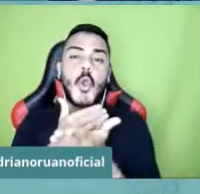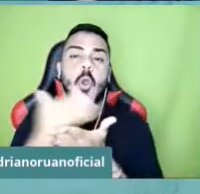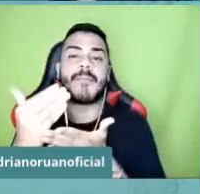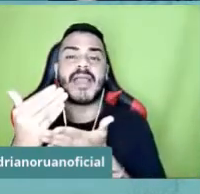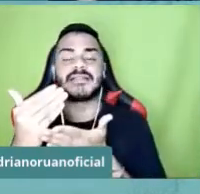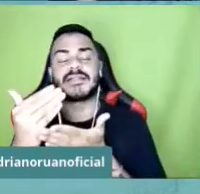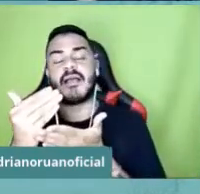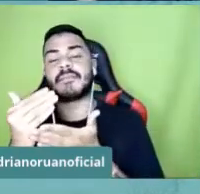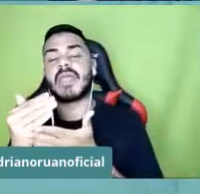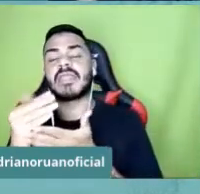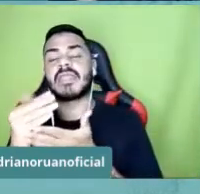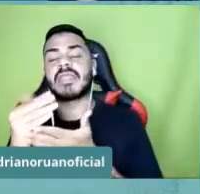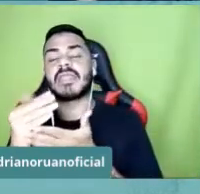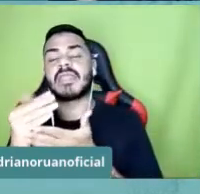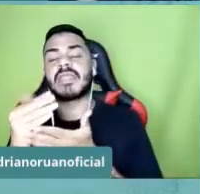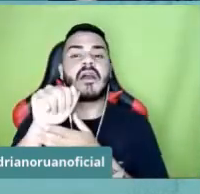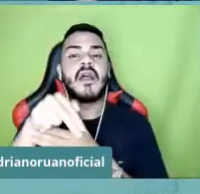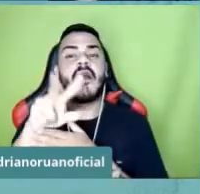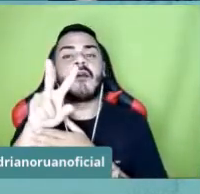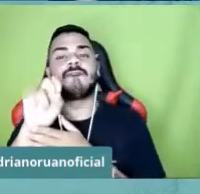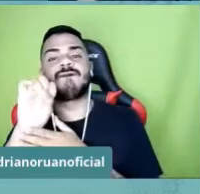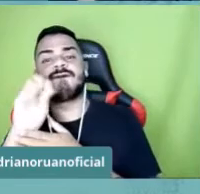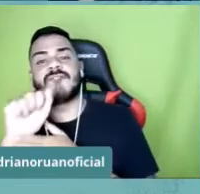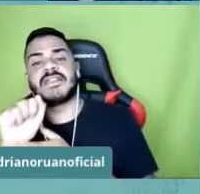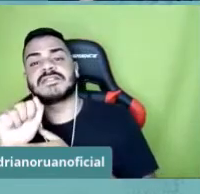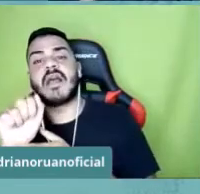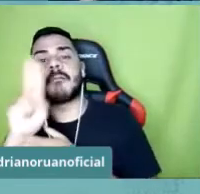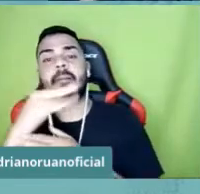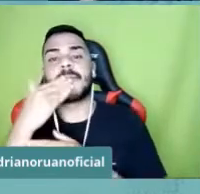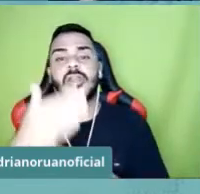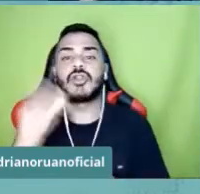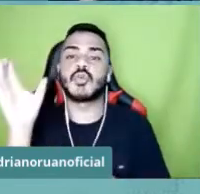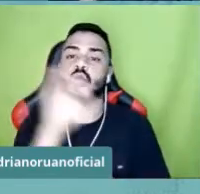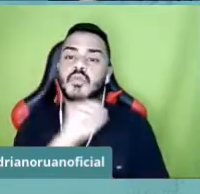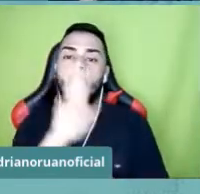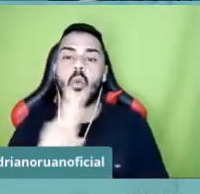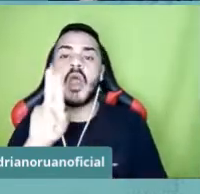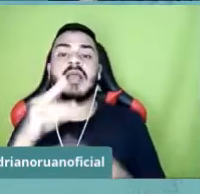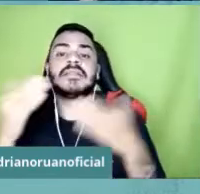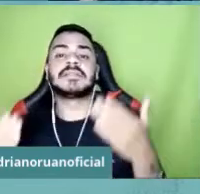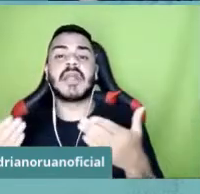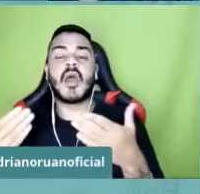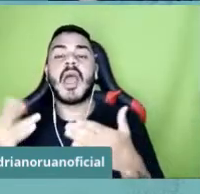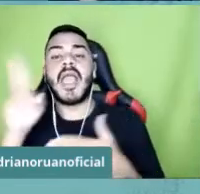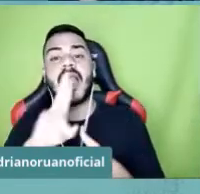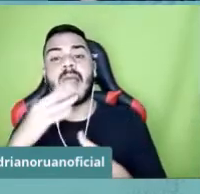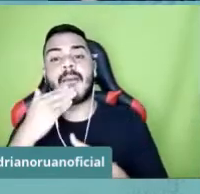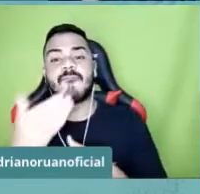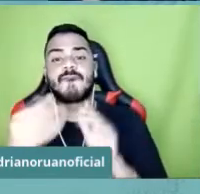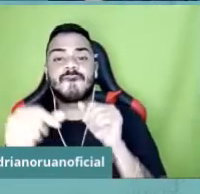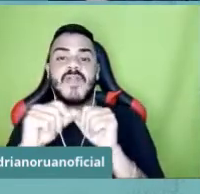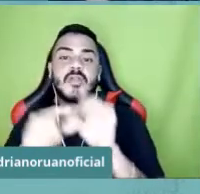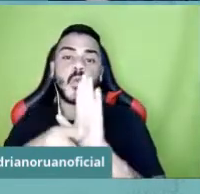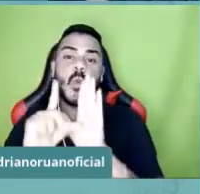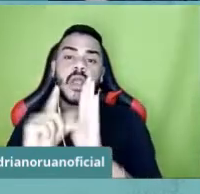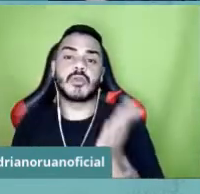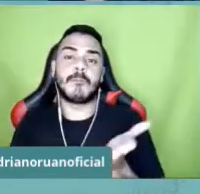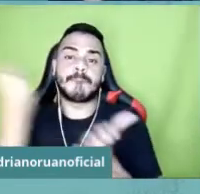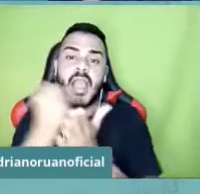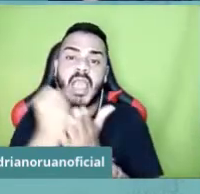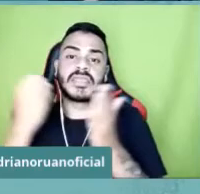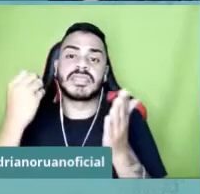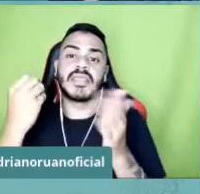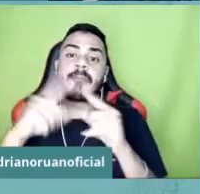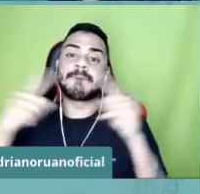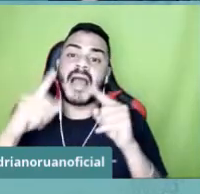na Anvisa para pedir o uso emergencial. O uso emergencial é feito antes do registro definitivo, mas,